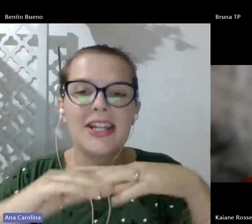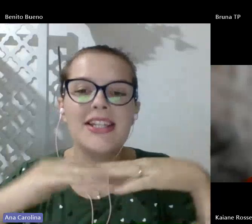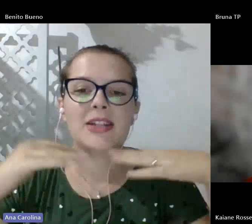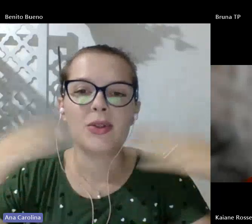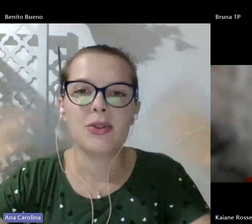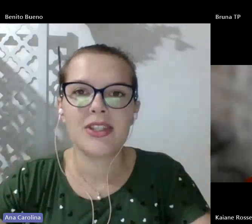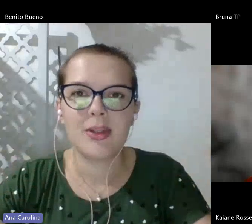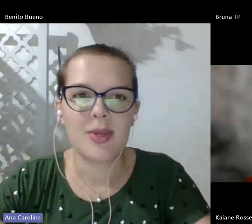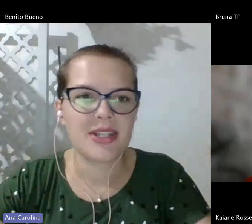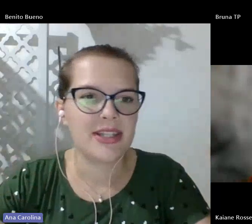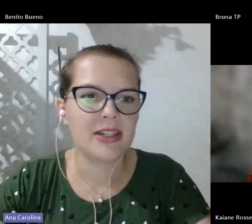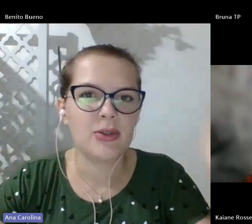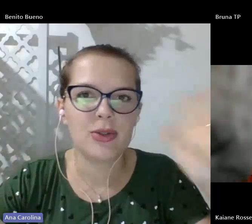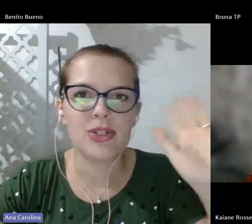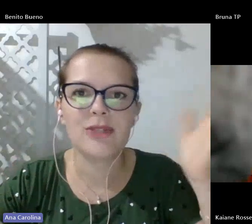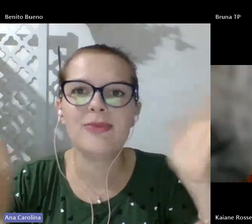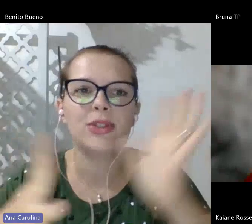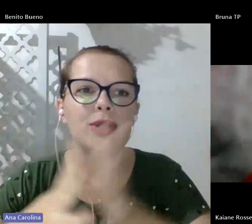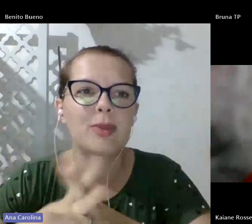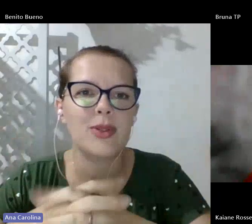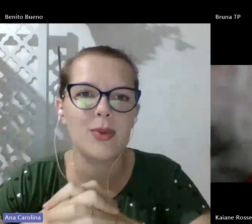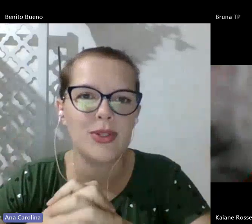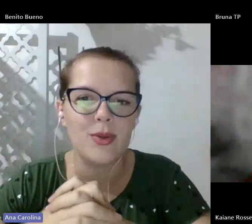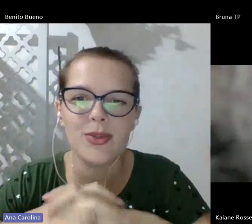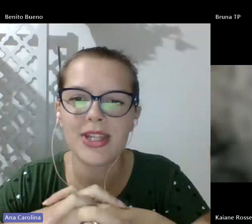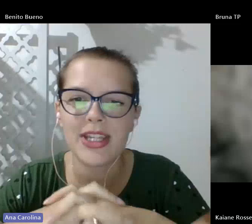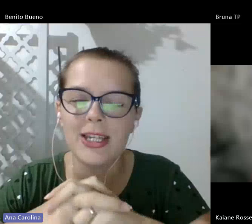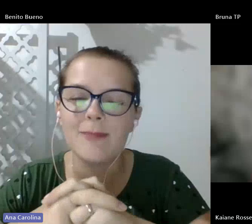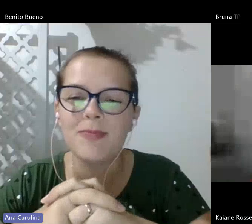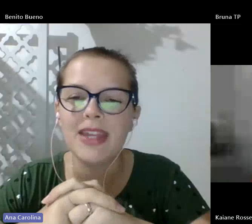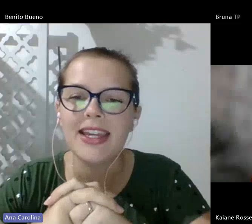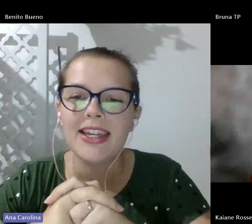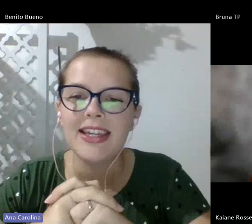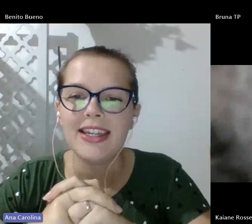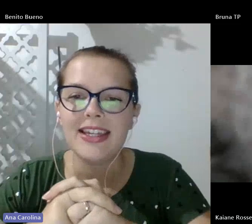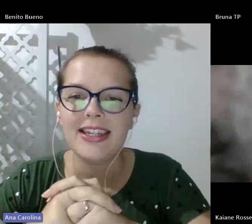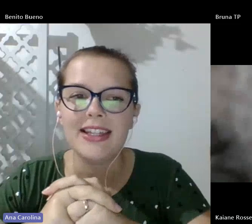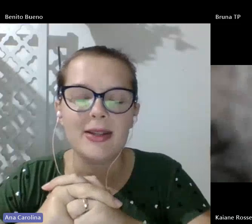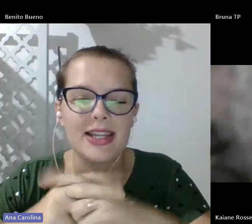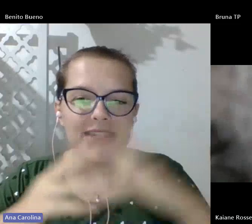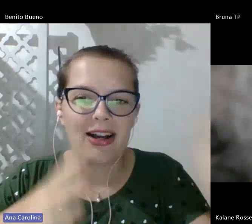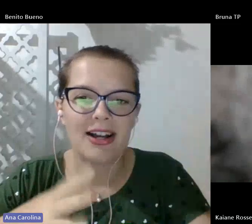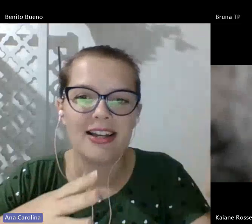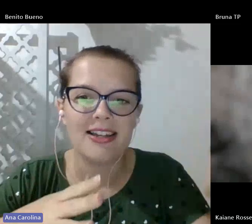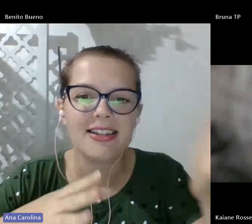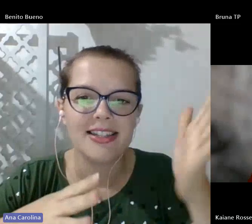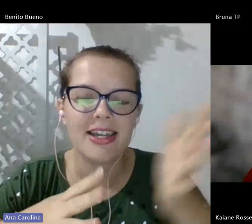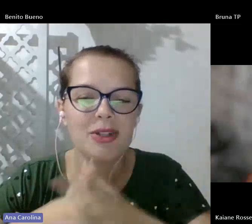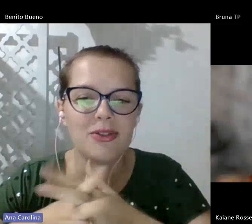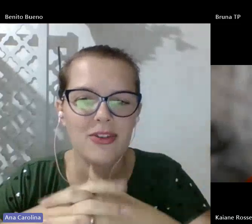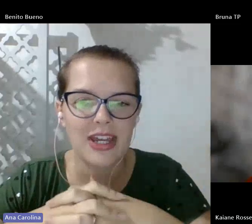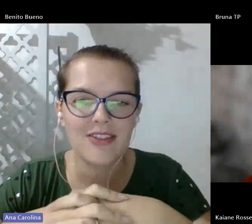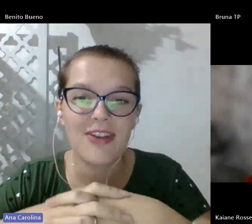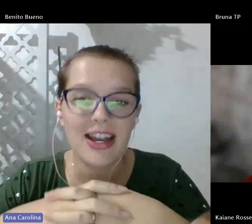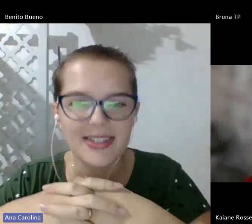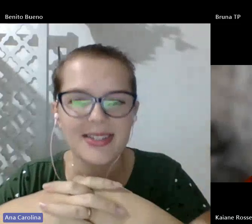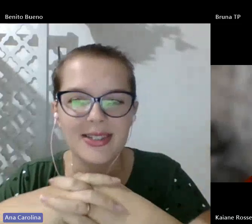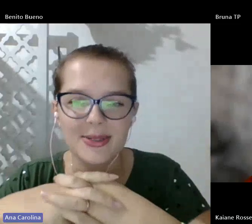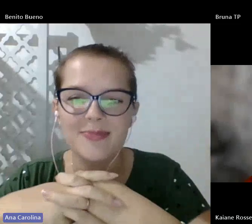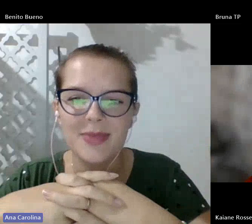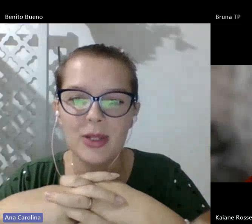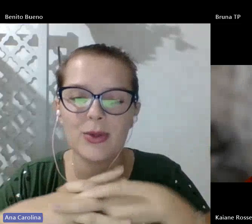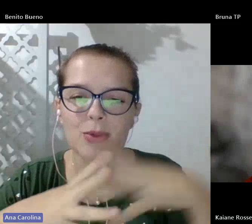quero agradecer a todos que estão presentes aqui hoje. 22 pessoas somos aqui. E essa reunião vai ficar